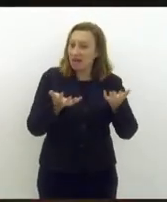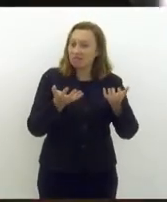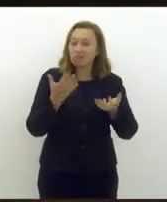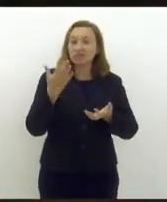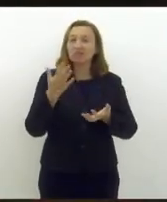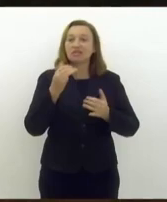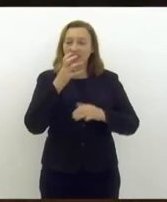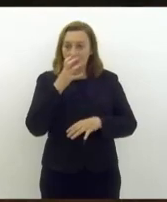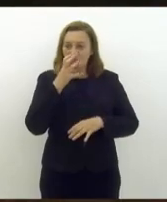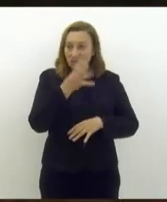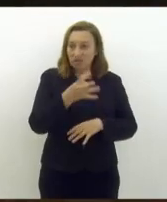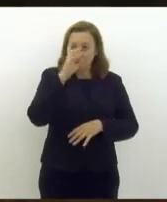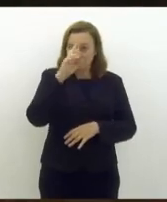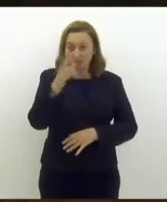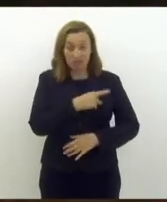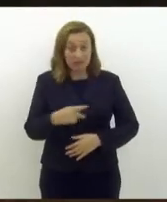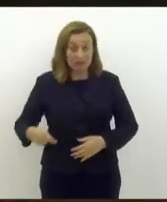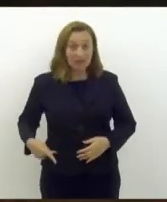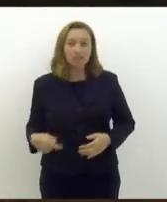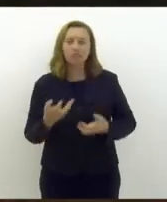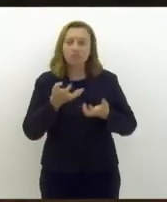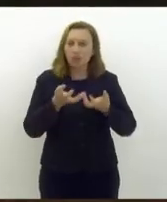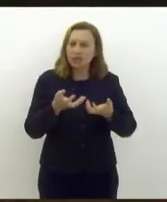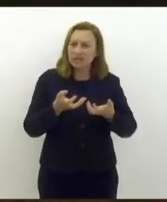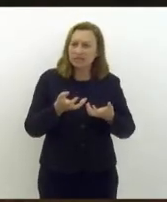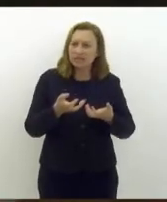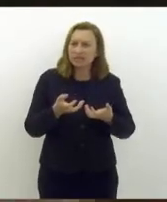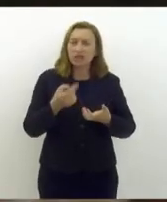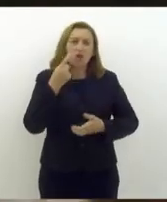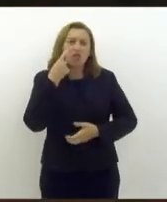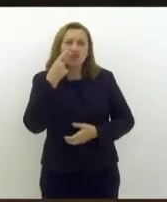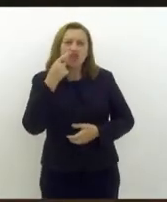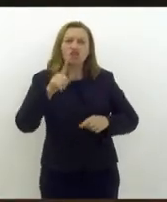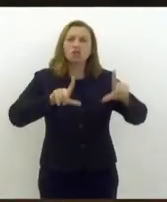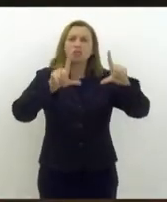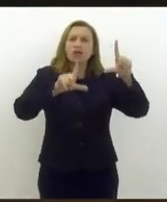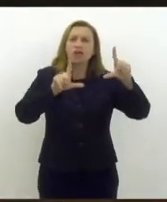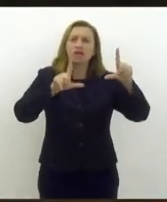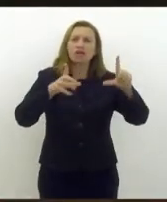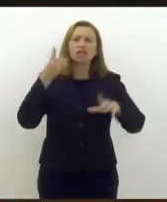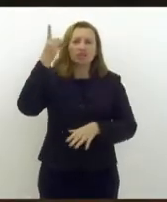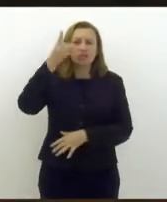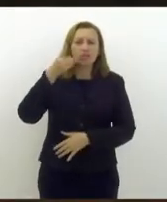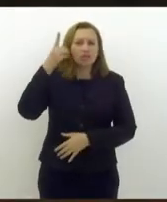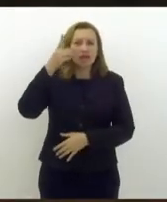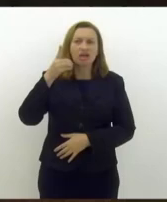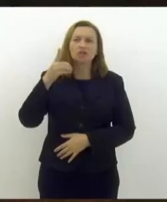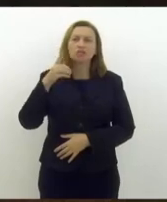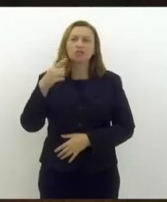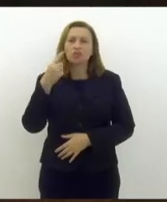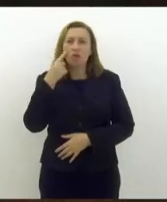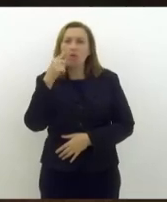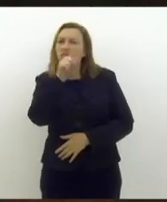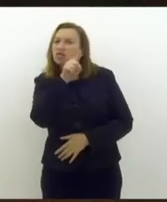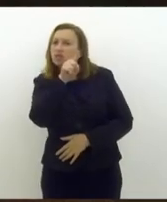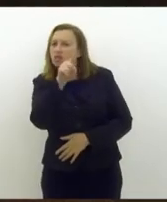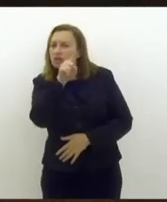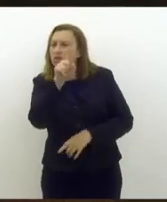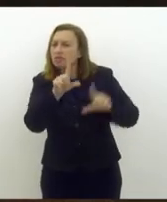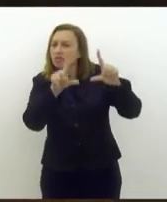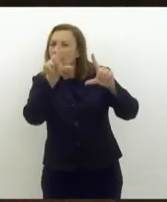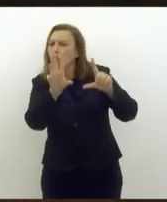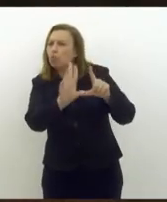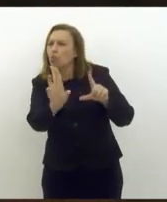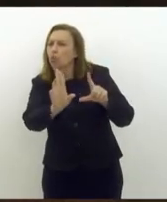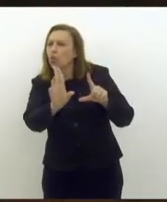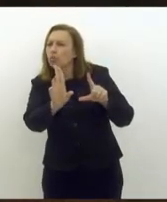fazer uma denúncia senhor presidente eu queria muito que eu vejo aqui o painel deputado Jorge eu vejo o painel e vejo ali o